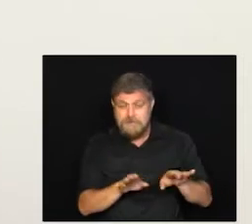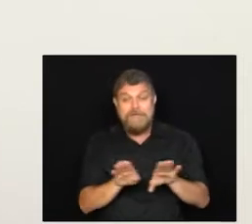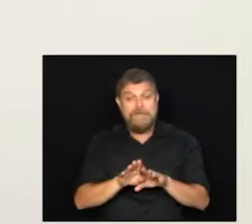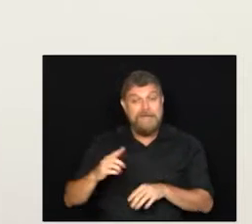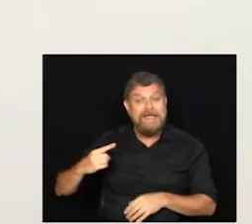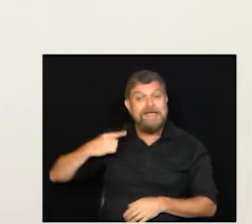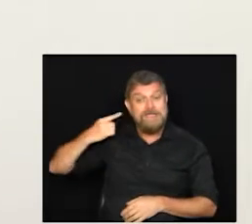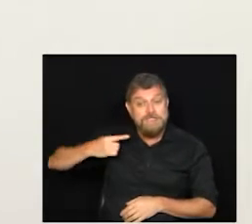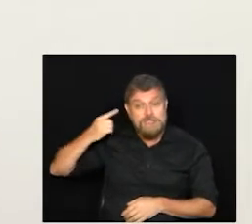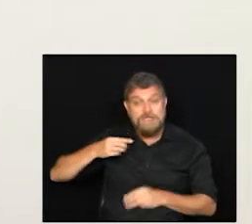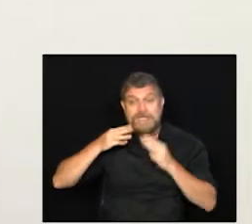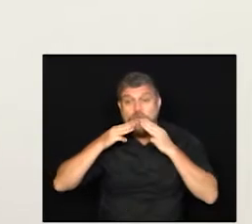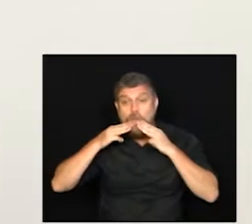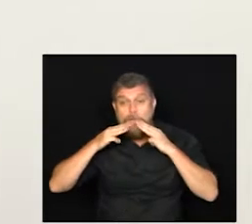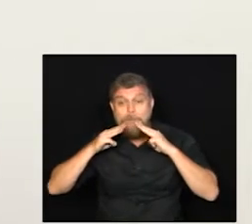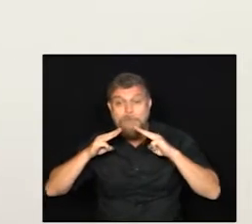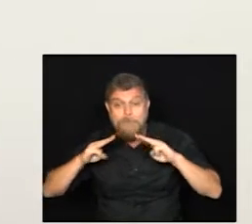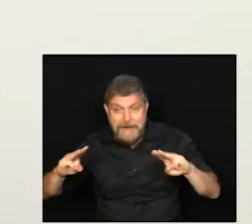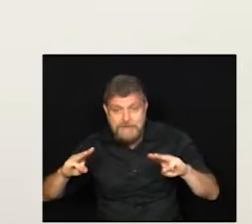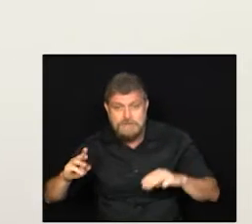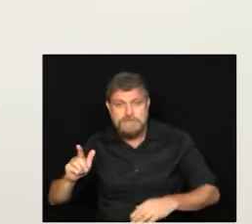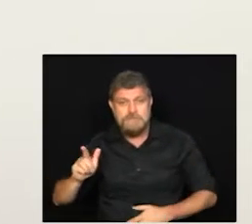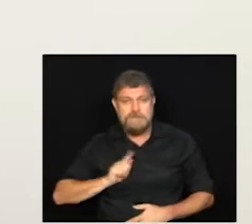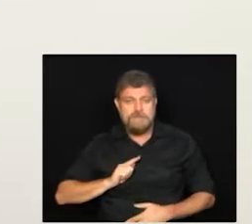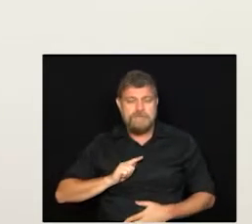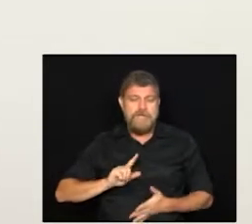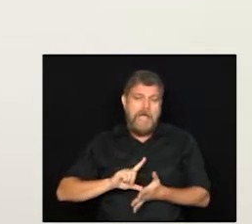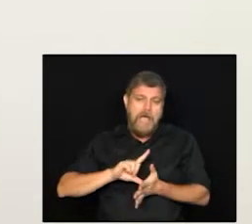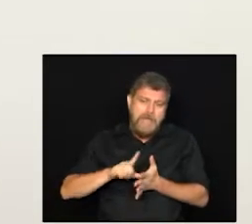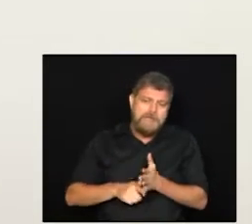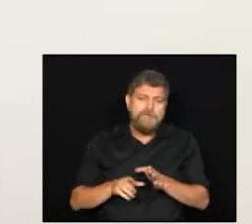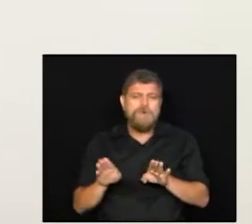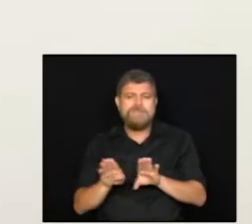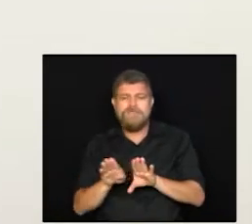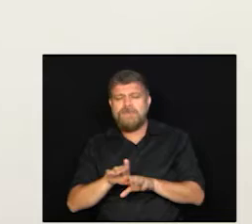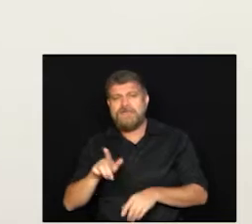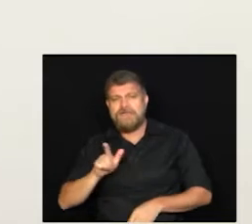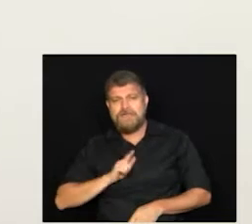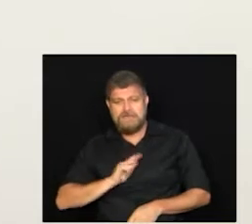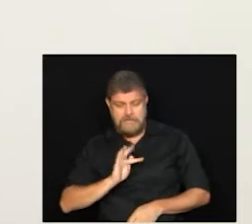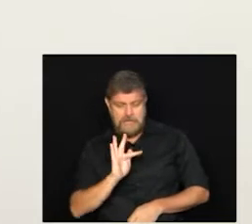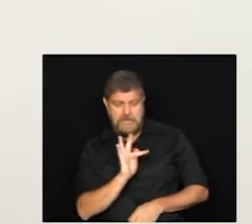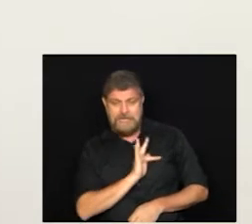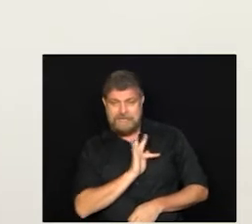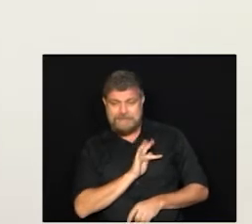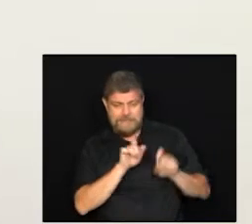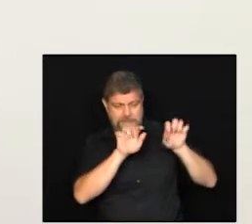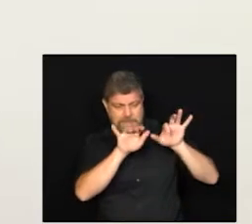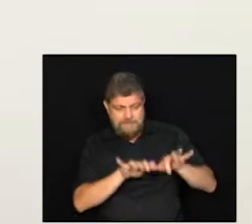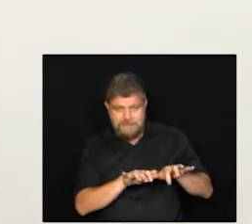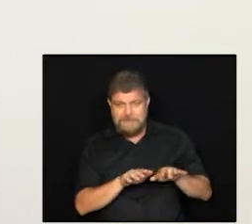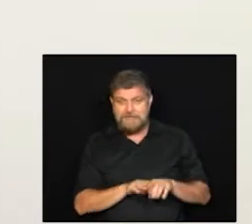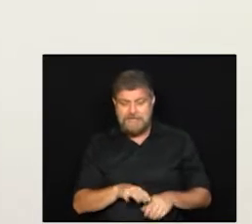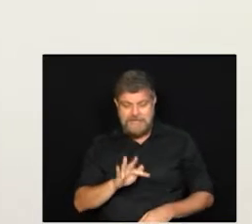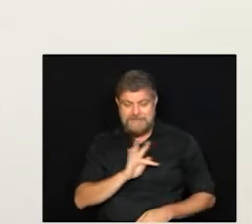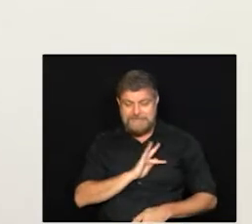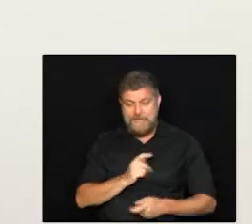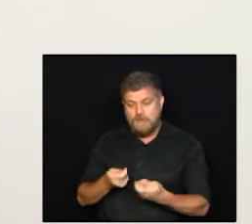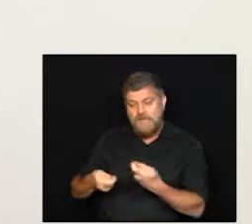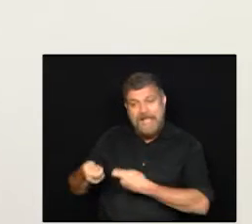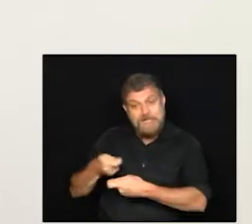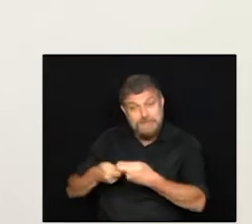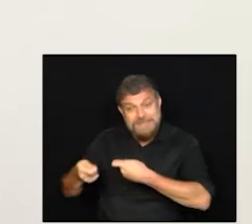direito, marketing. E aí depois nós temos vagas também para técnico em informática, técnico em